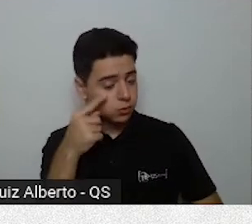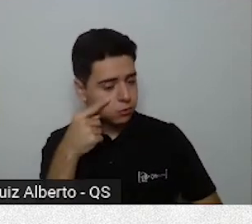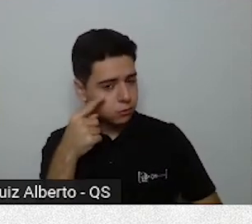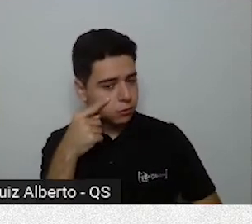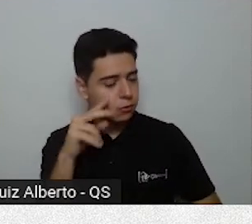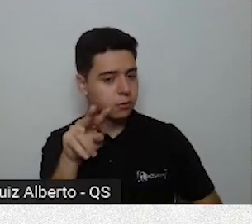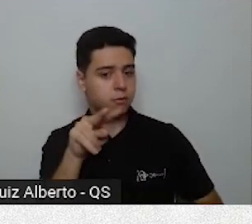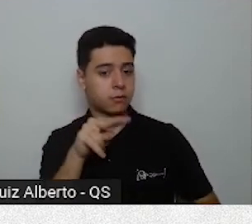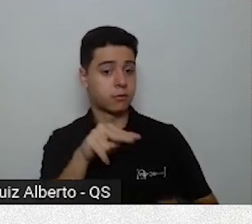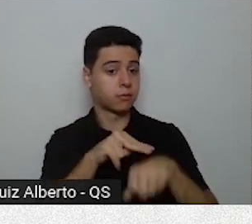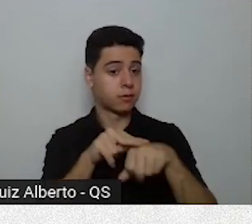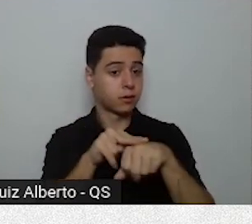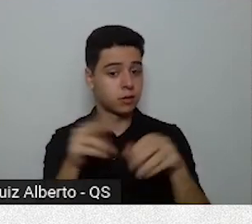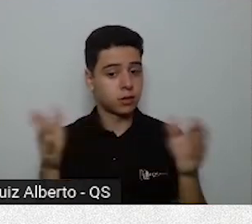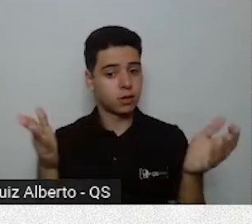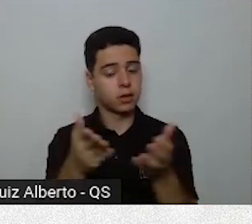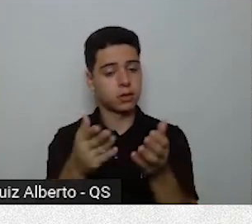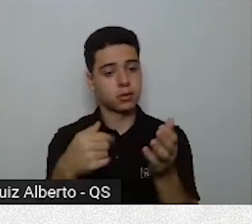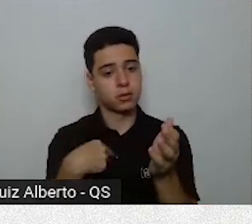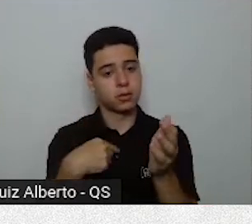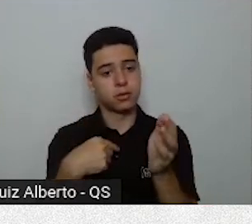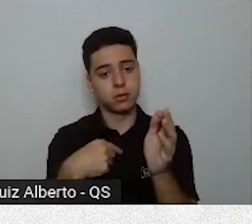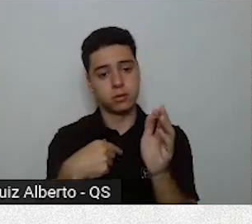vou passar um vídeo